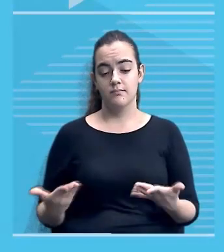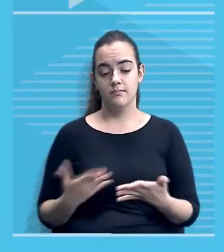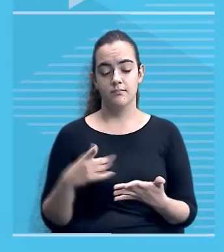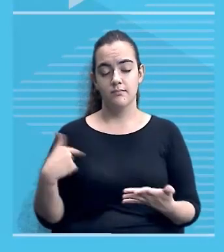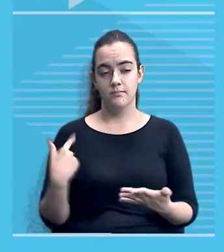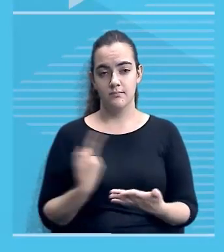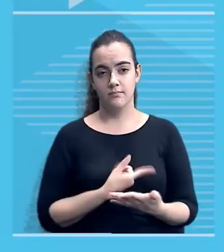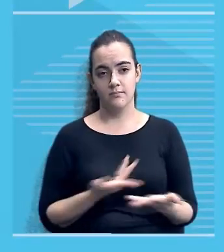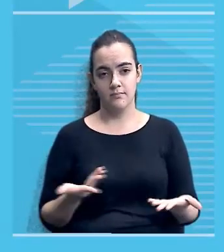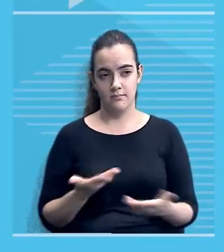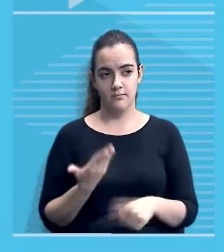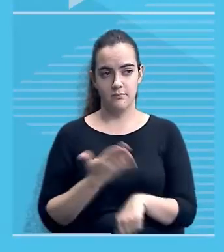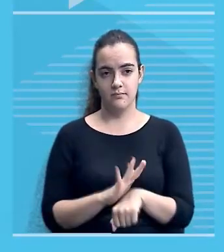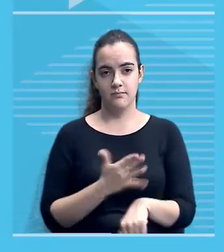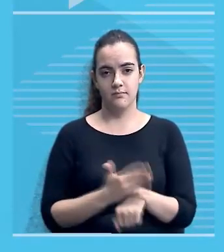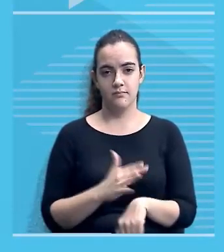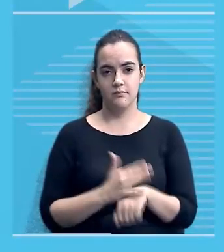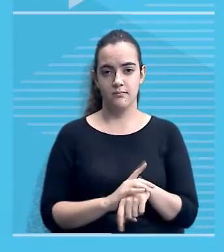né